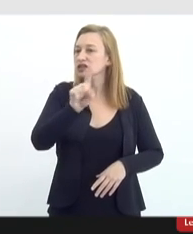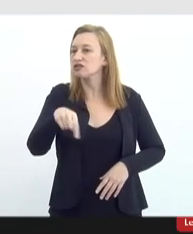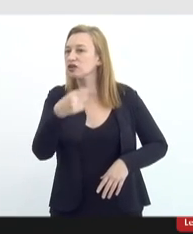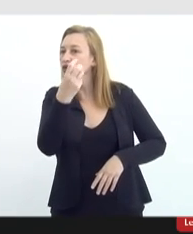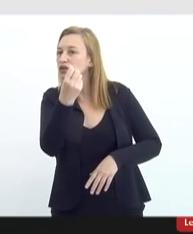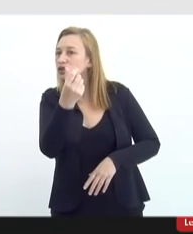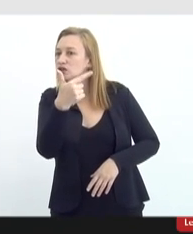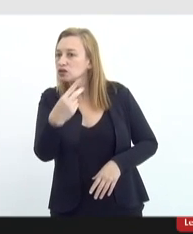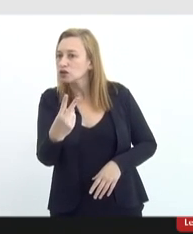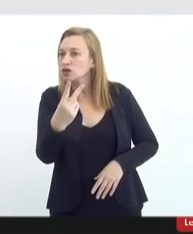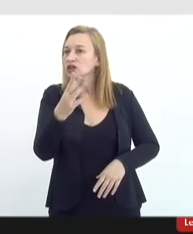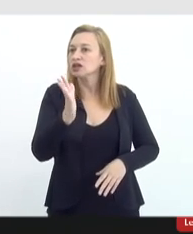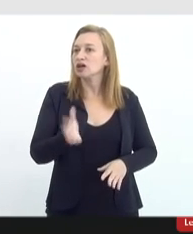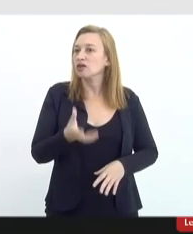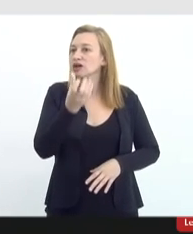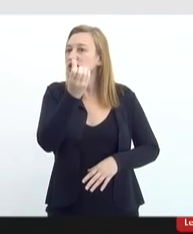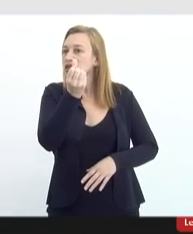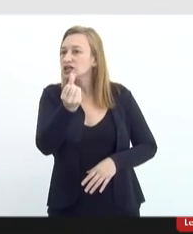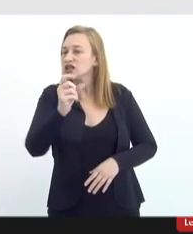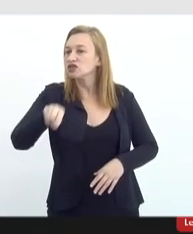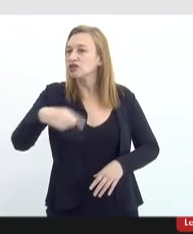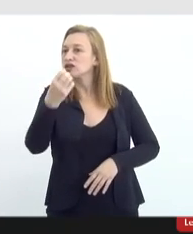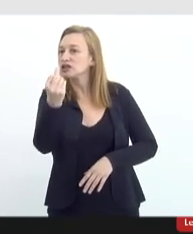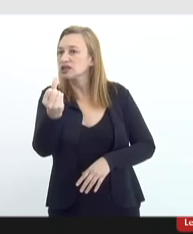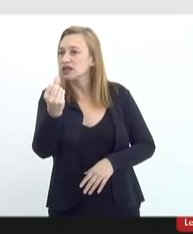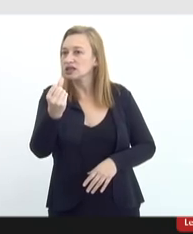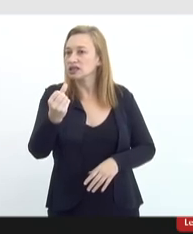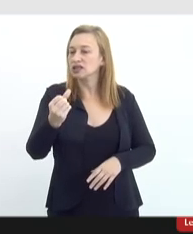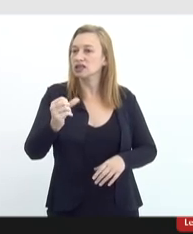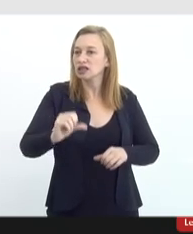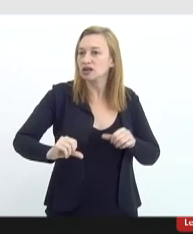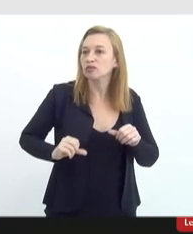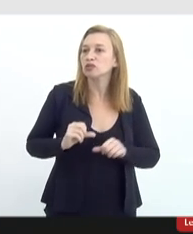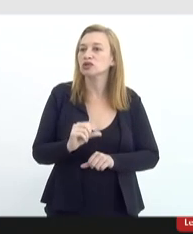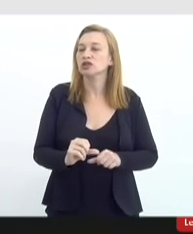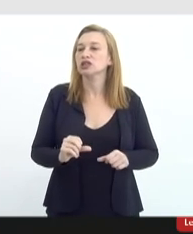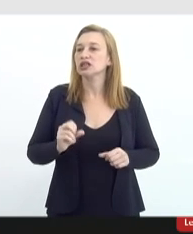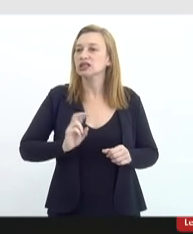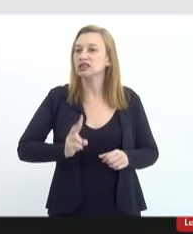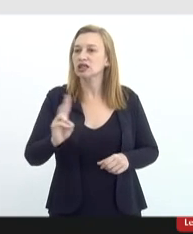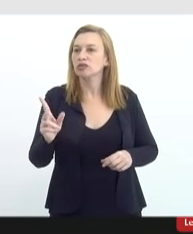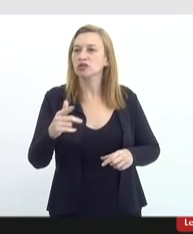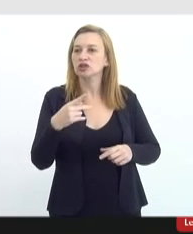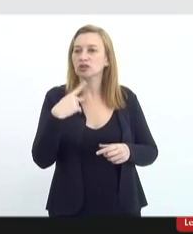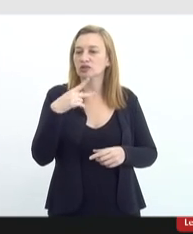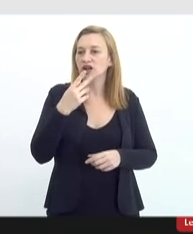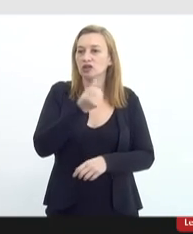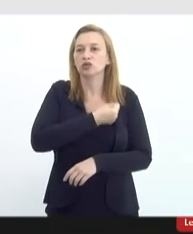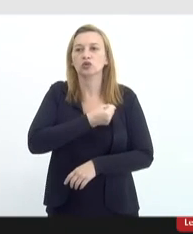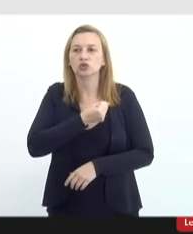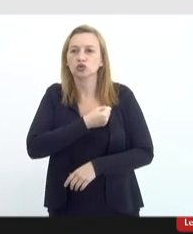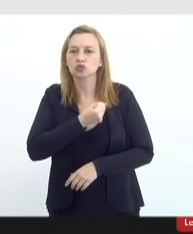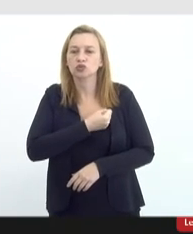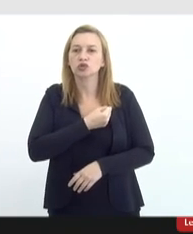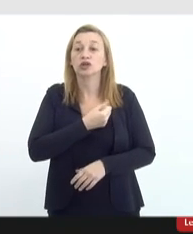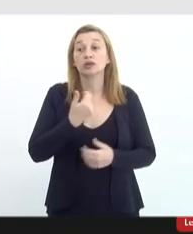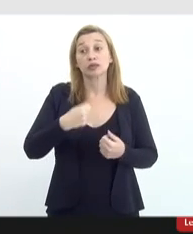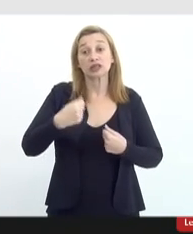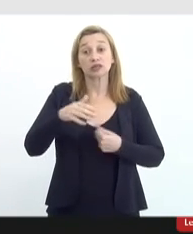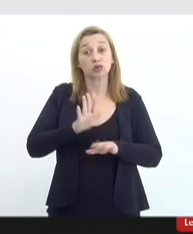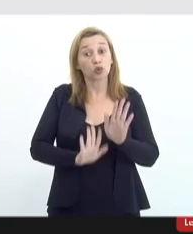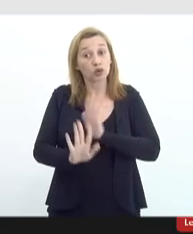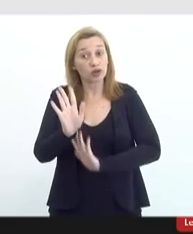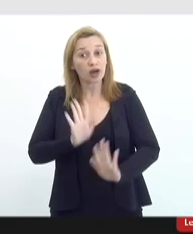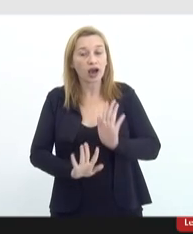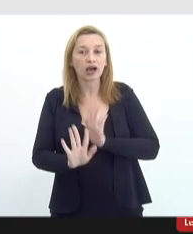80, 6,6%. E aí onde tem uma virada. E a virada, toda vez que a gente está trabalhando com dados, a gente tem que ter cuidado para